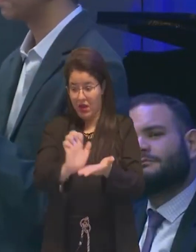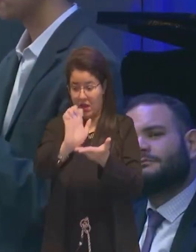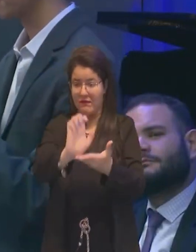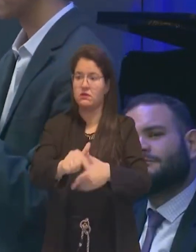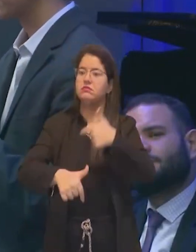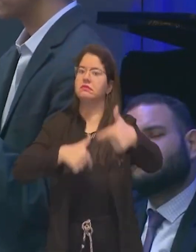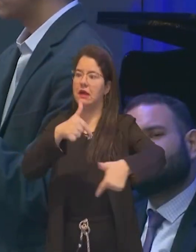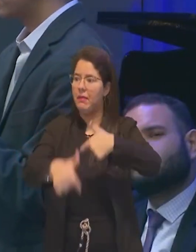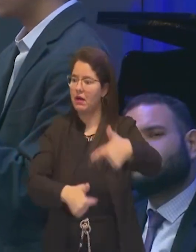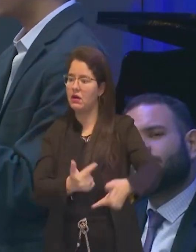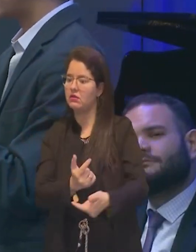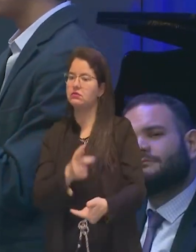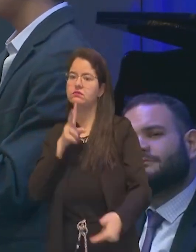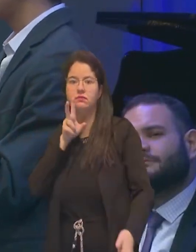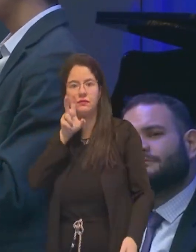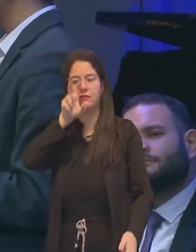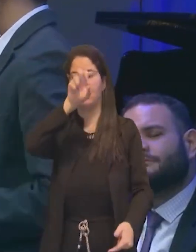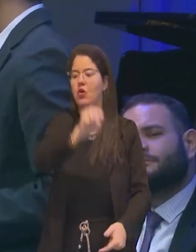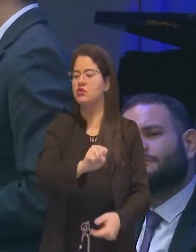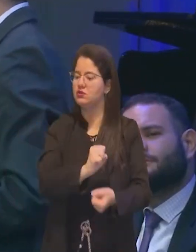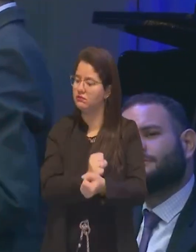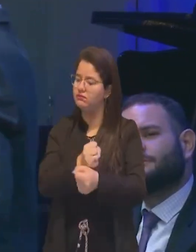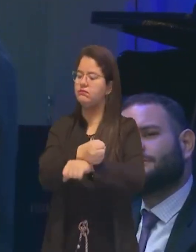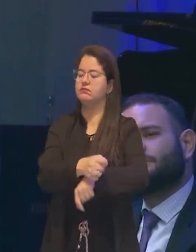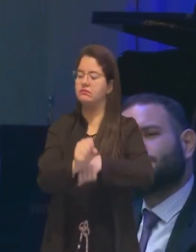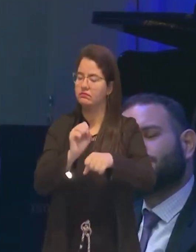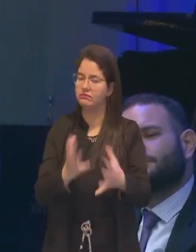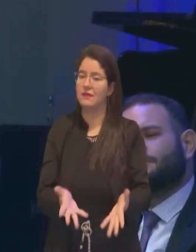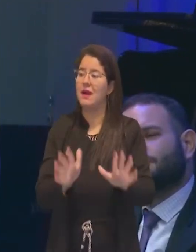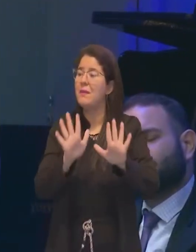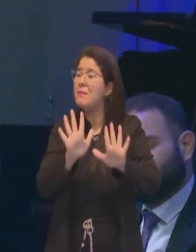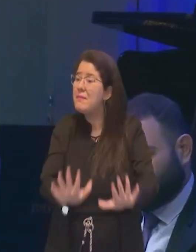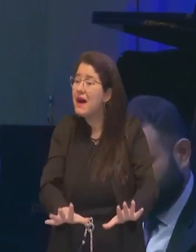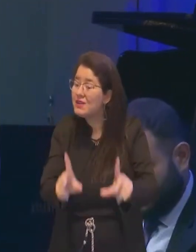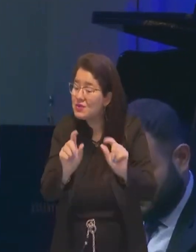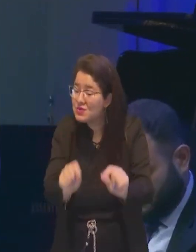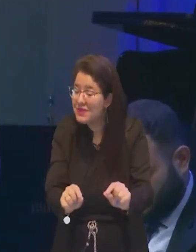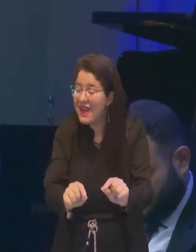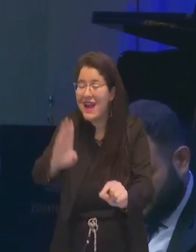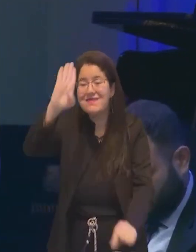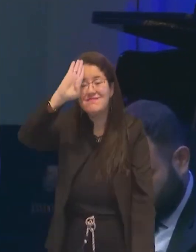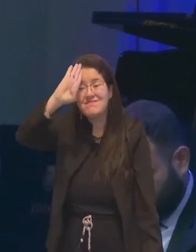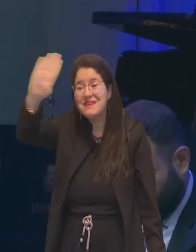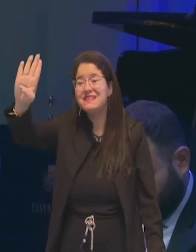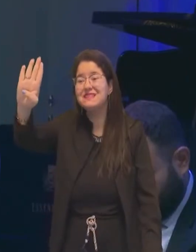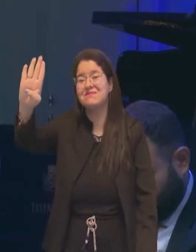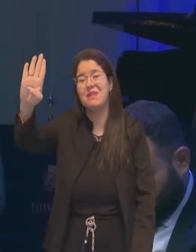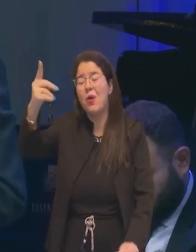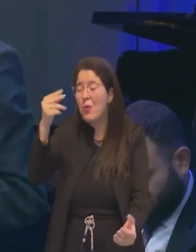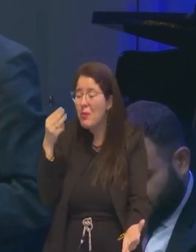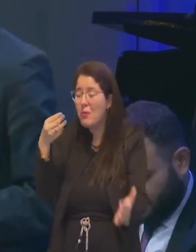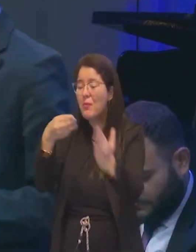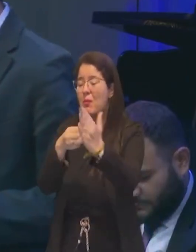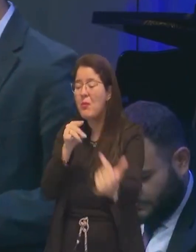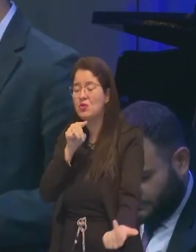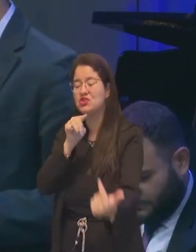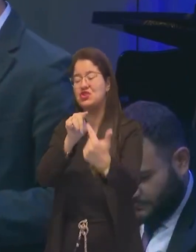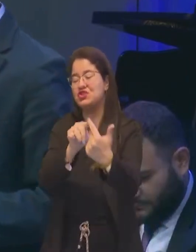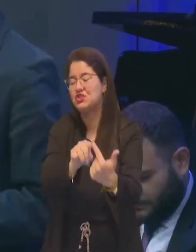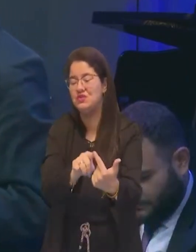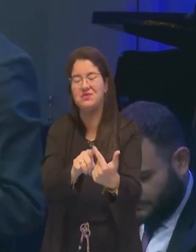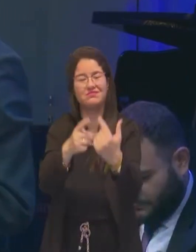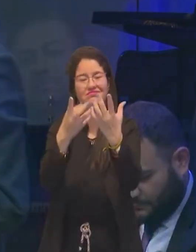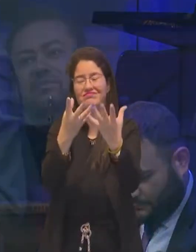Senhor, mas ela havia perdido a principal essência que dava sentido a todo o